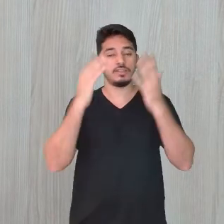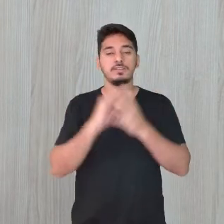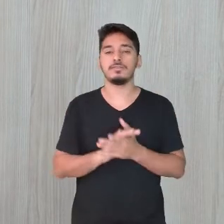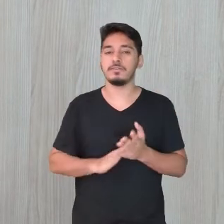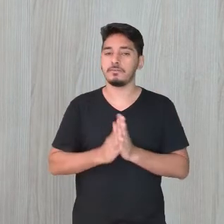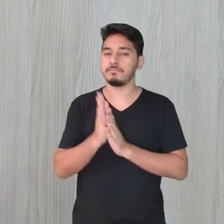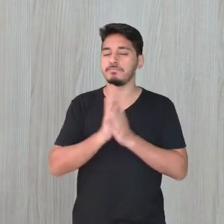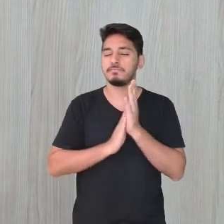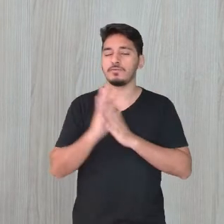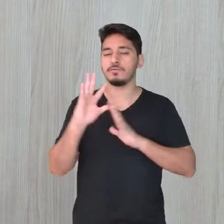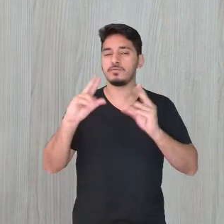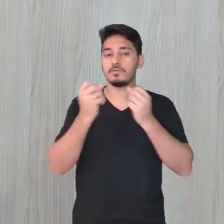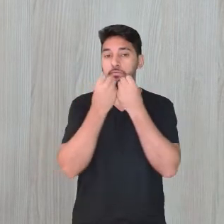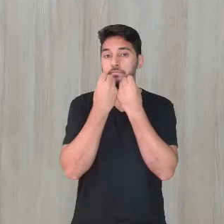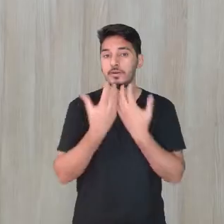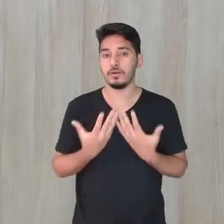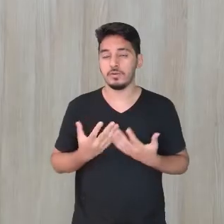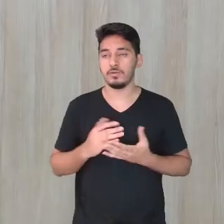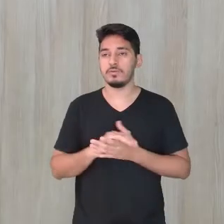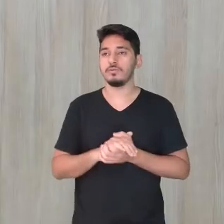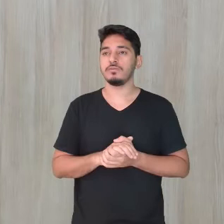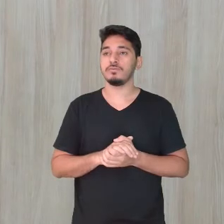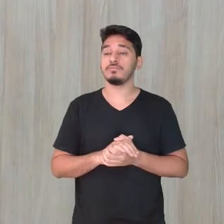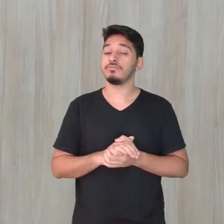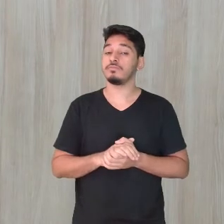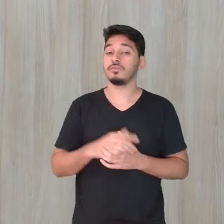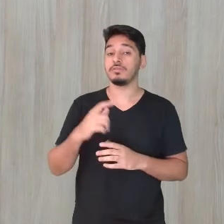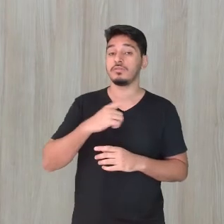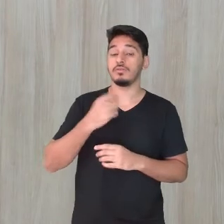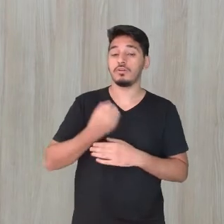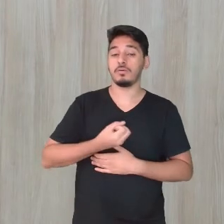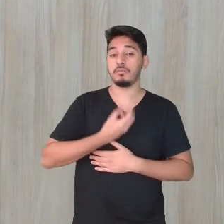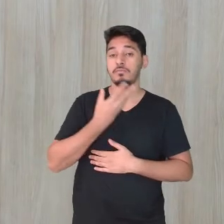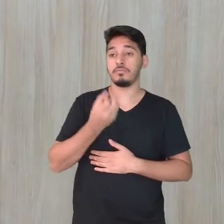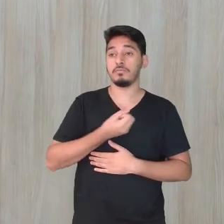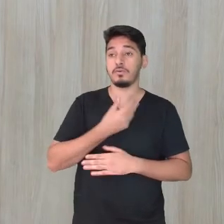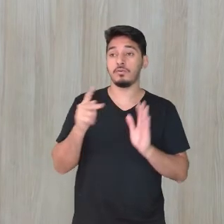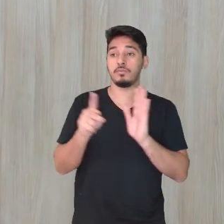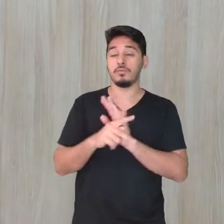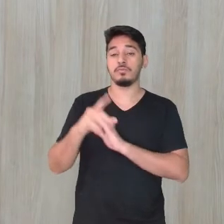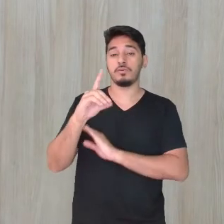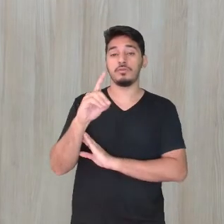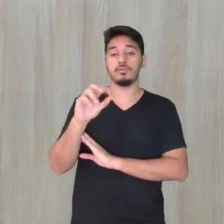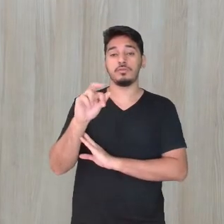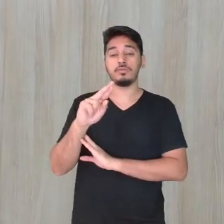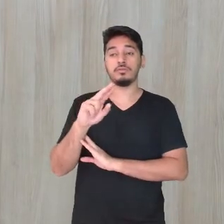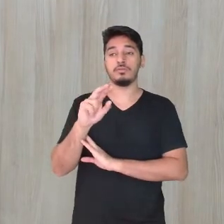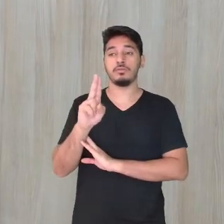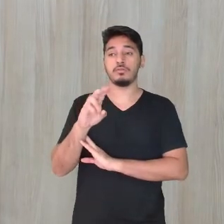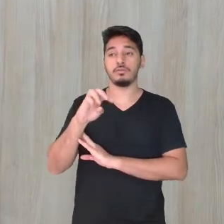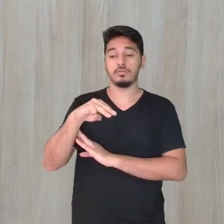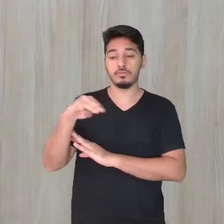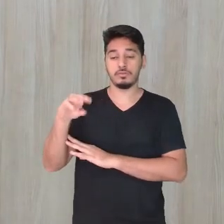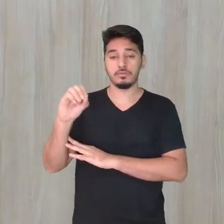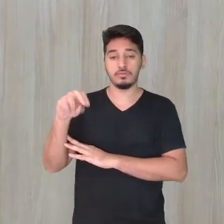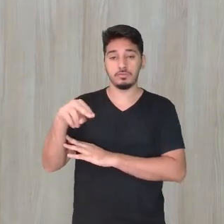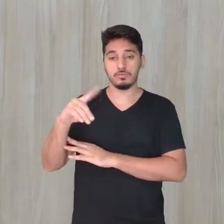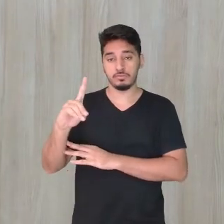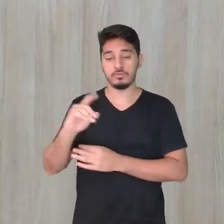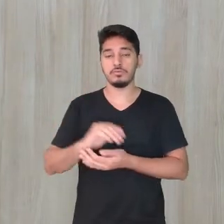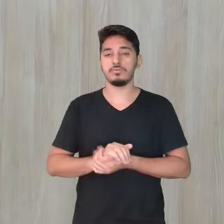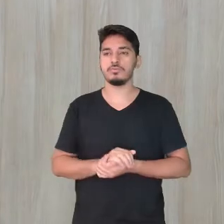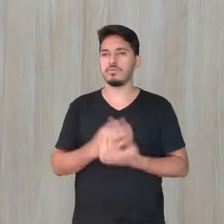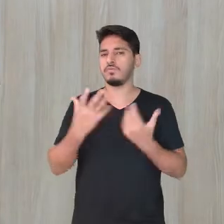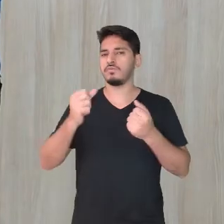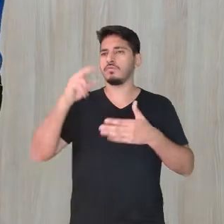né? Tudo de bom. Tudo de bom. Eu trouxe aqui o poema de Drummond, intitulado Quadrilha. Perfeito.